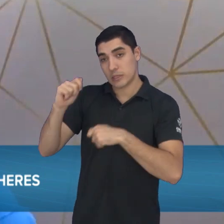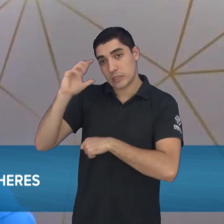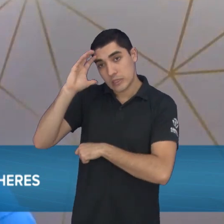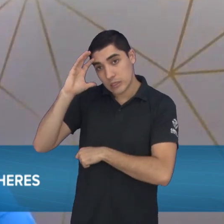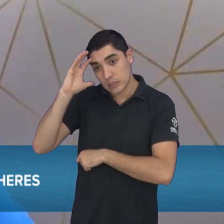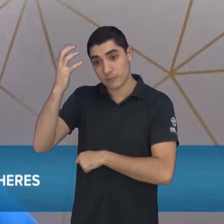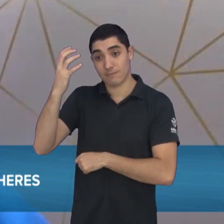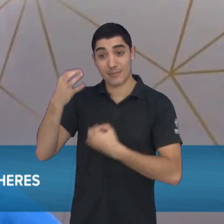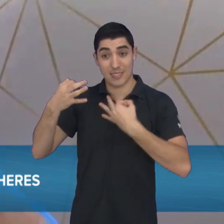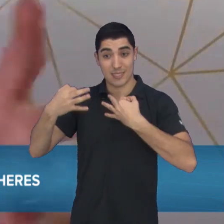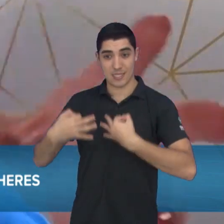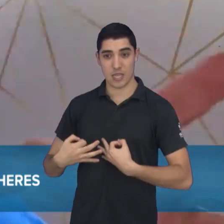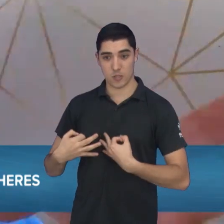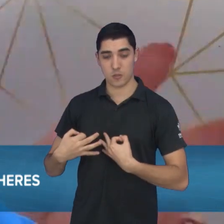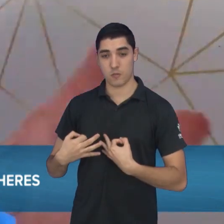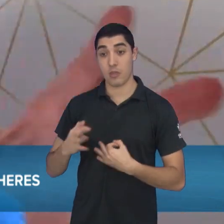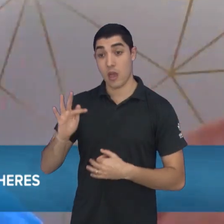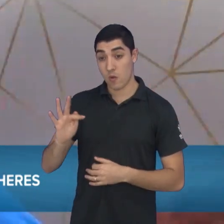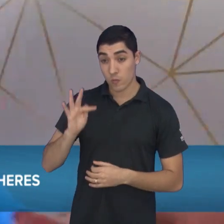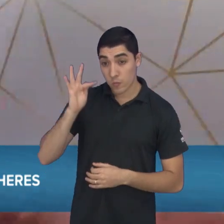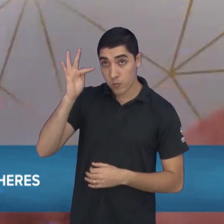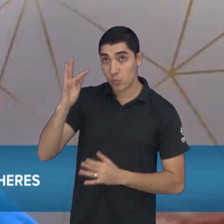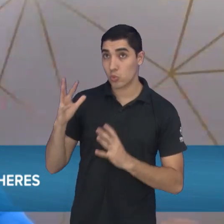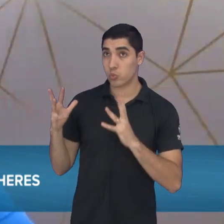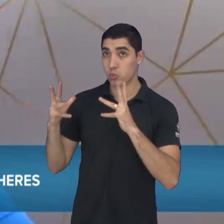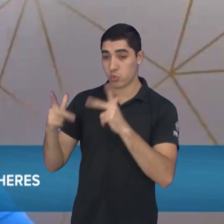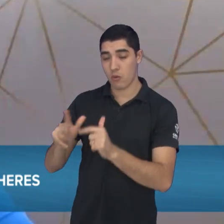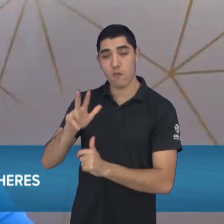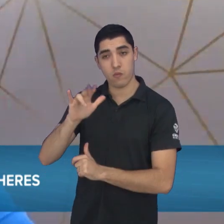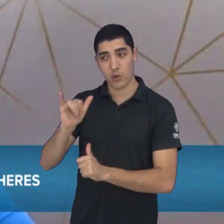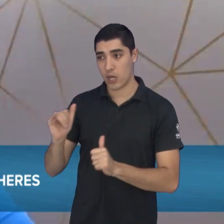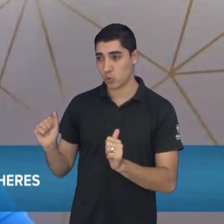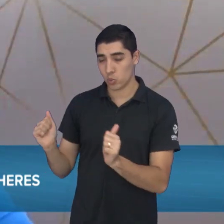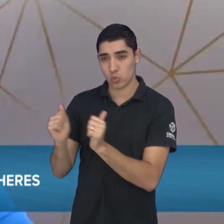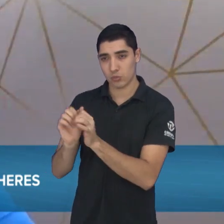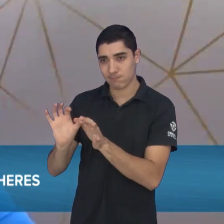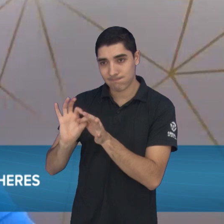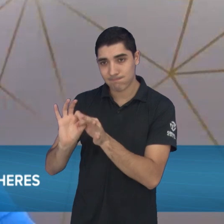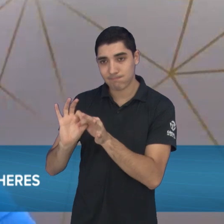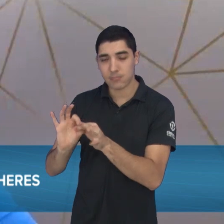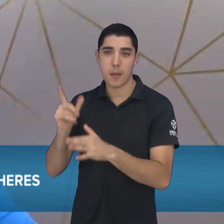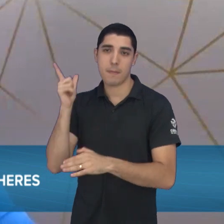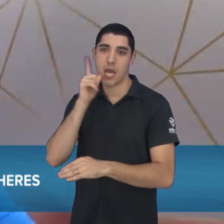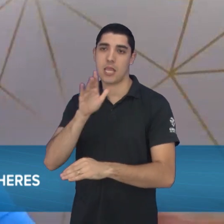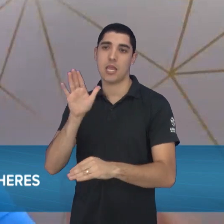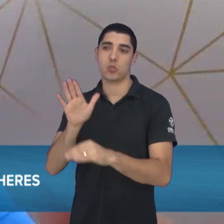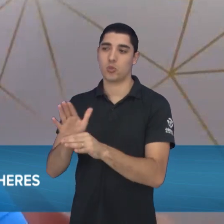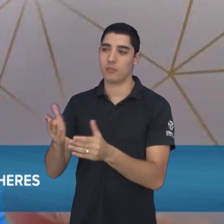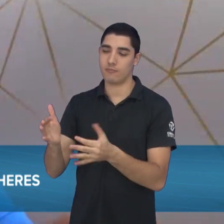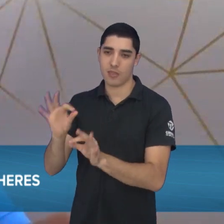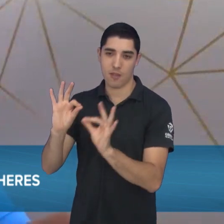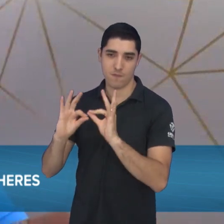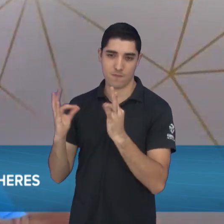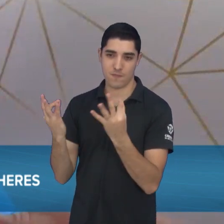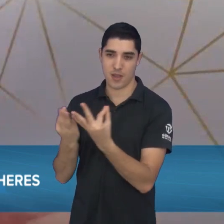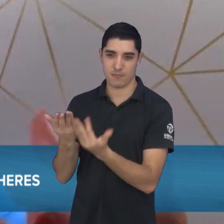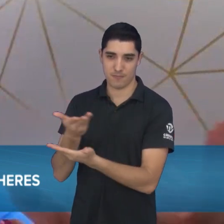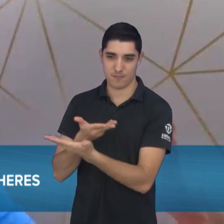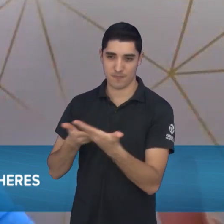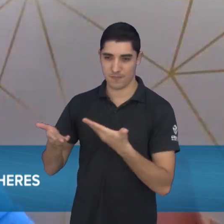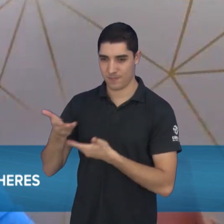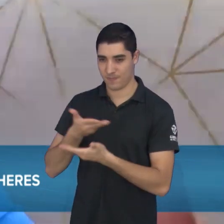e que lá na frente todo mundo ali vai ter que fazer alguma coisa para ajudar todos. Eu acho maravilhosa